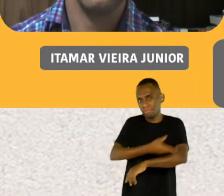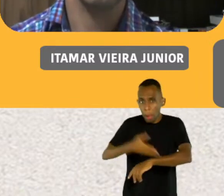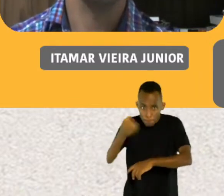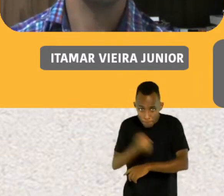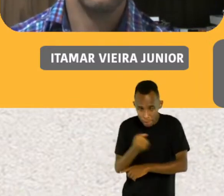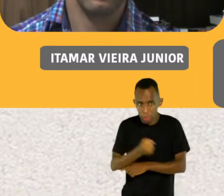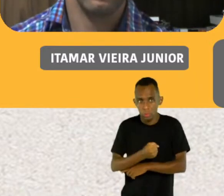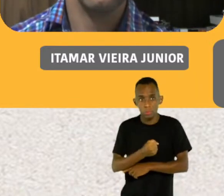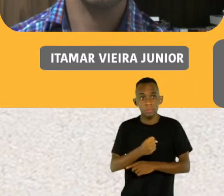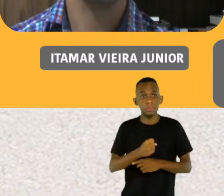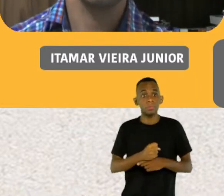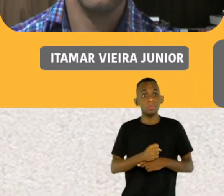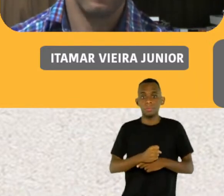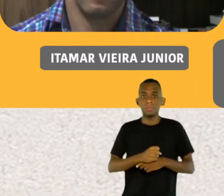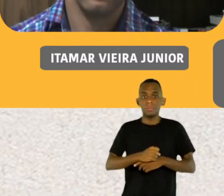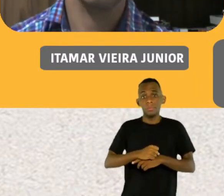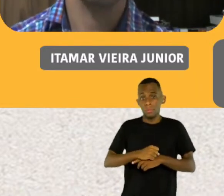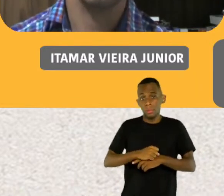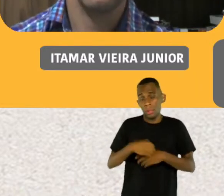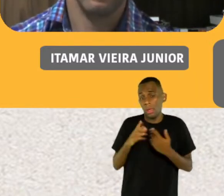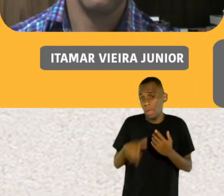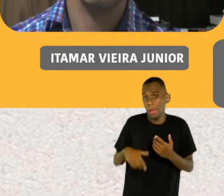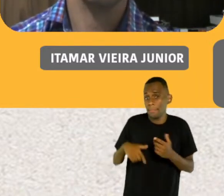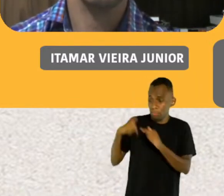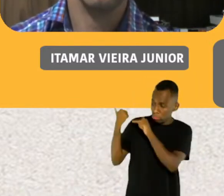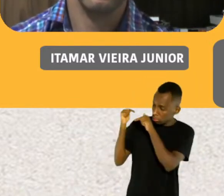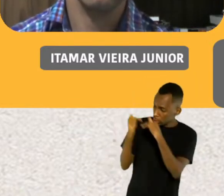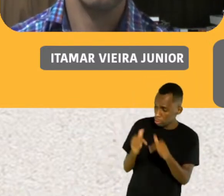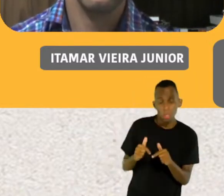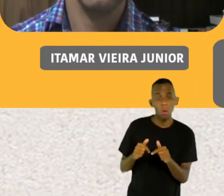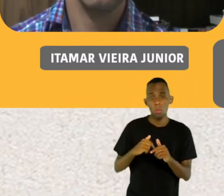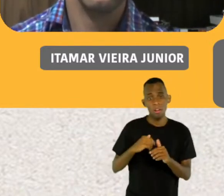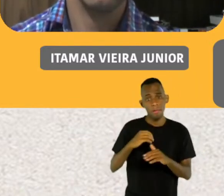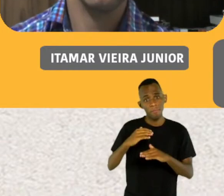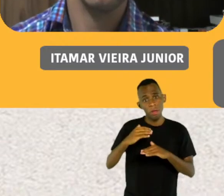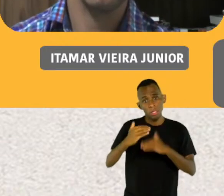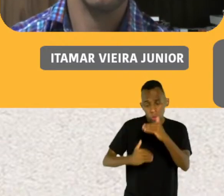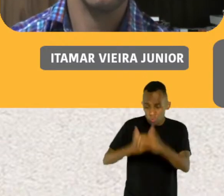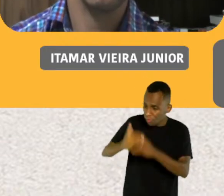pelo condicionamento, pela criação, pela formação social. Então,